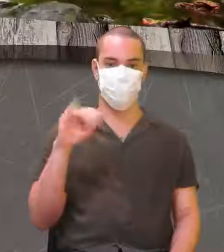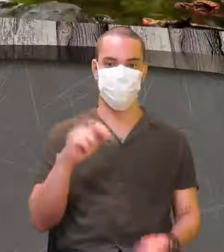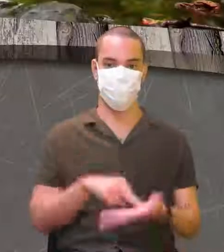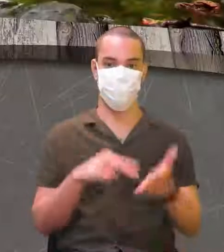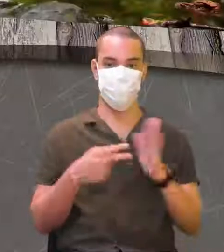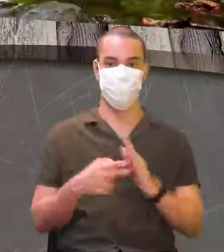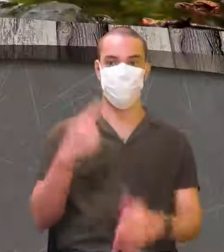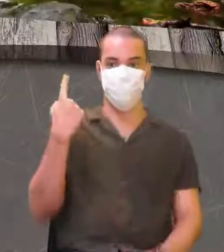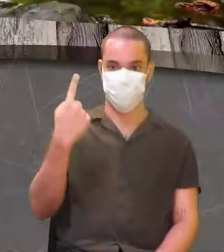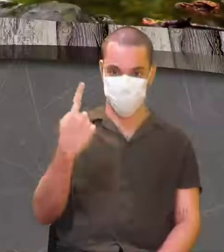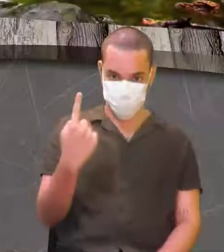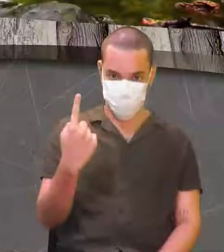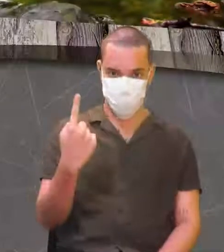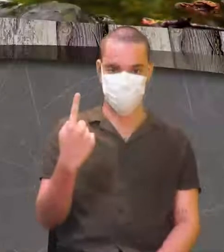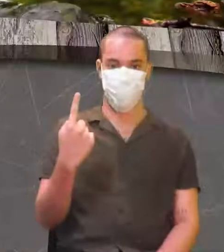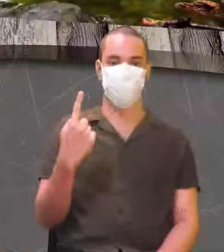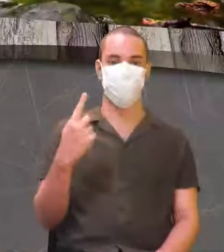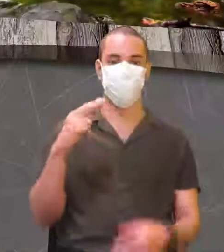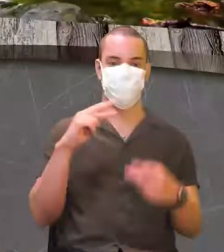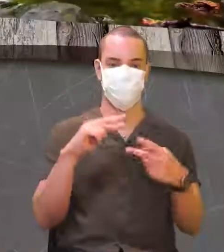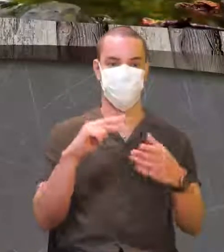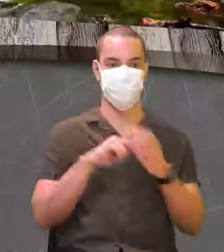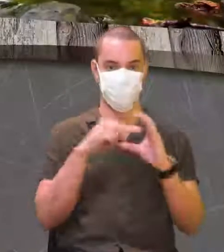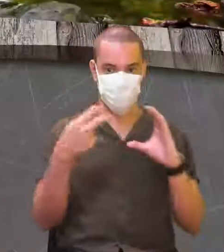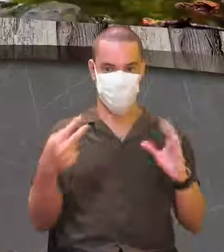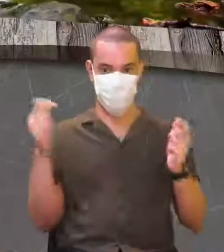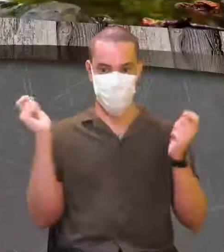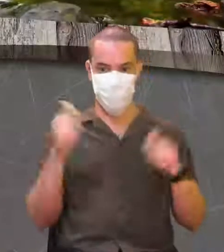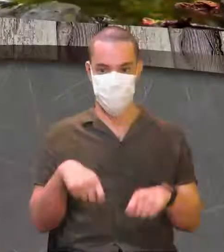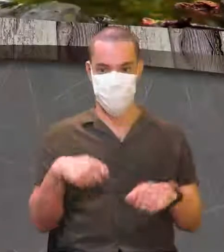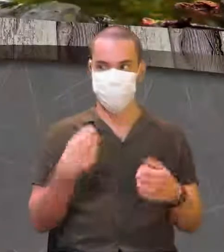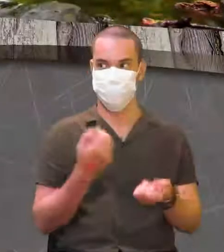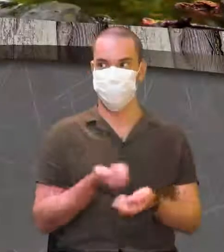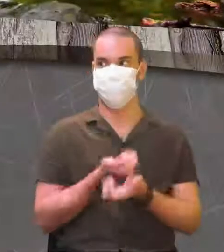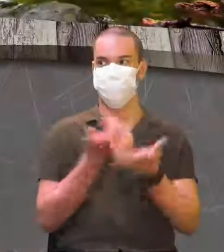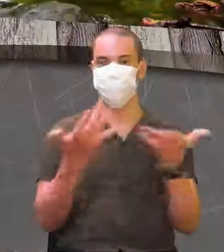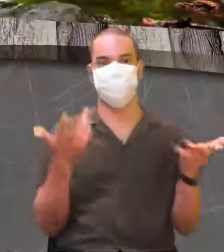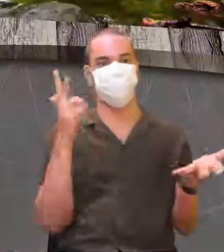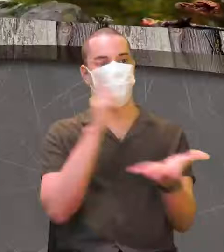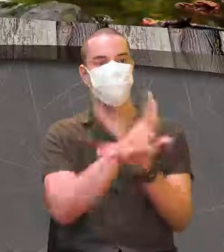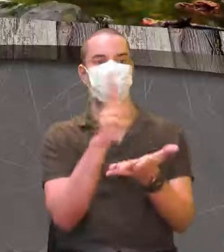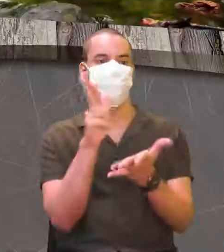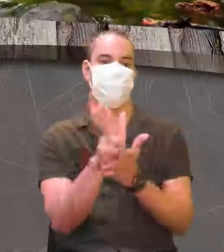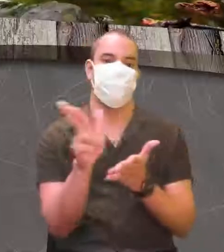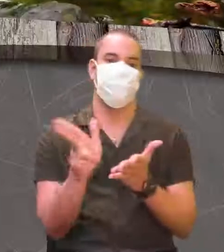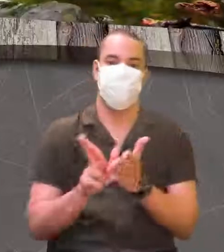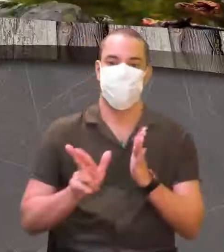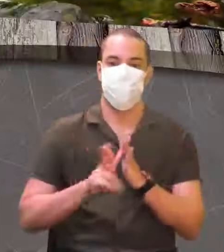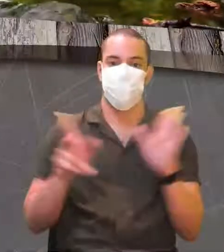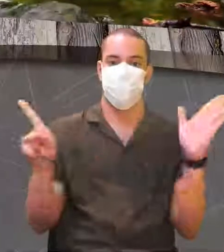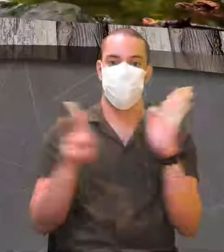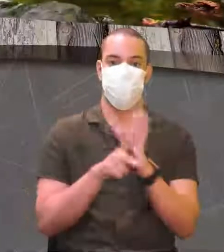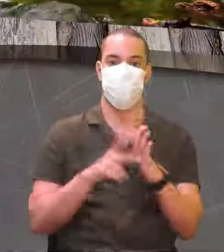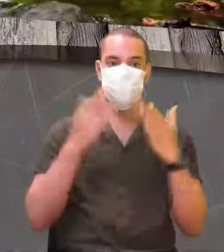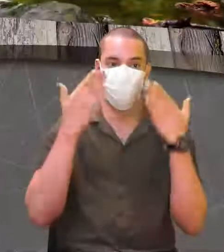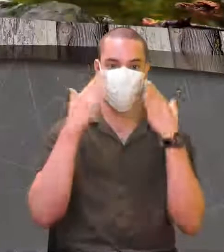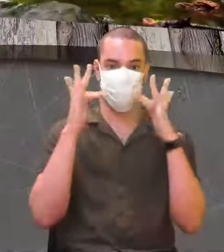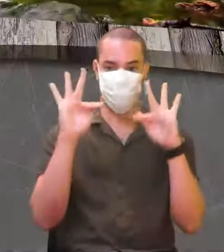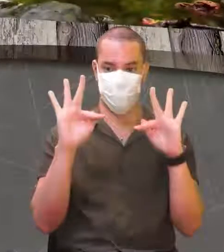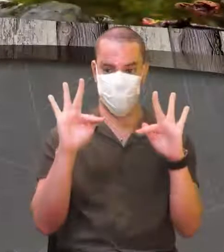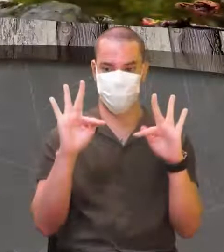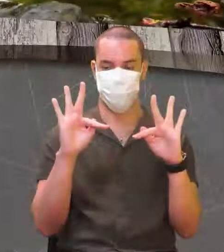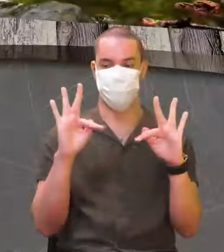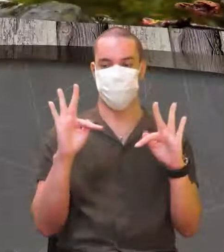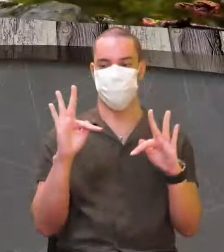um determinado gene ele pode gerar tipos diferentes de fenótipos, tá bom?